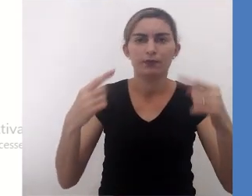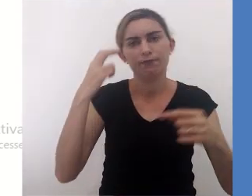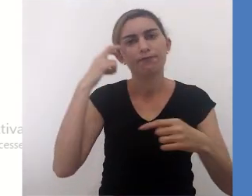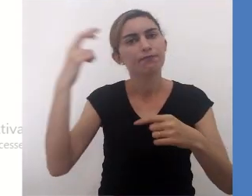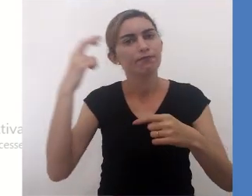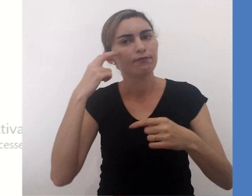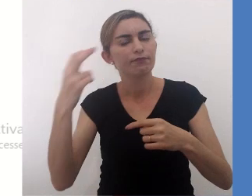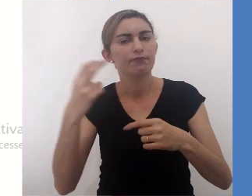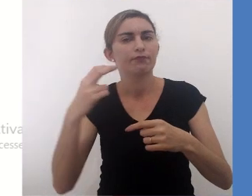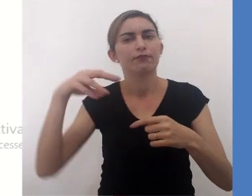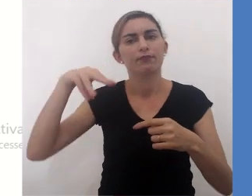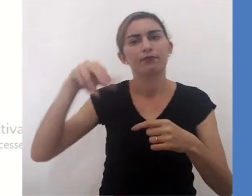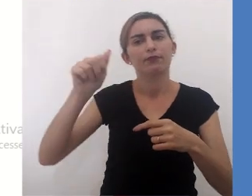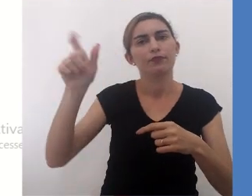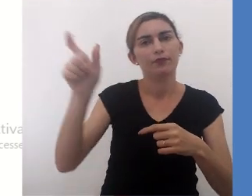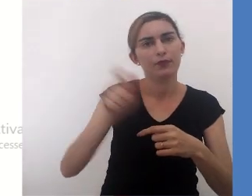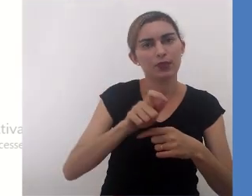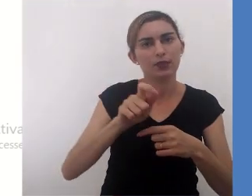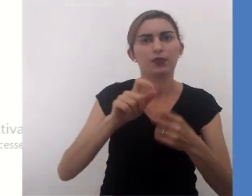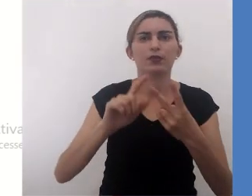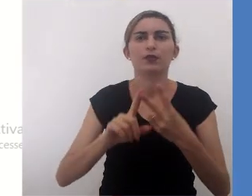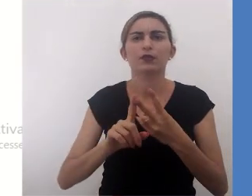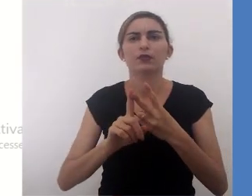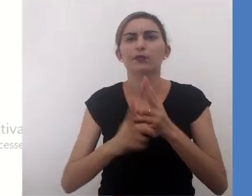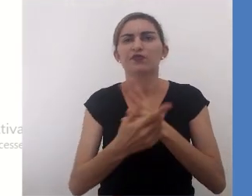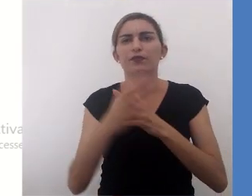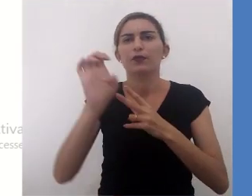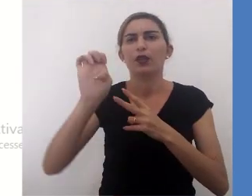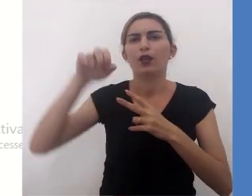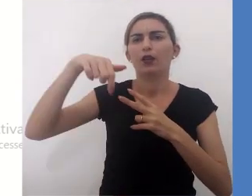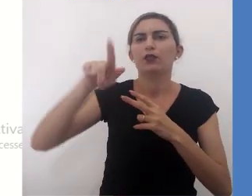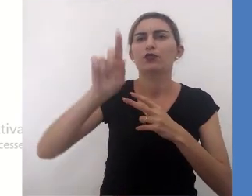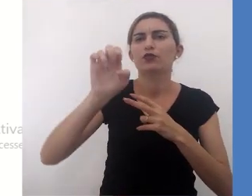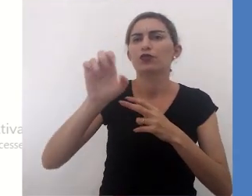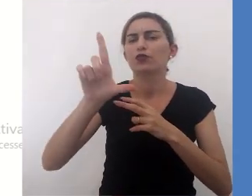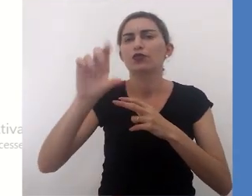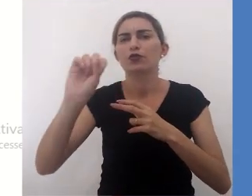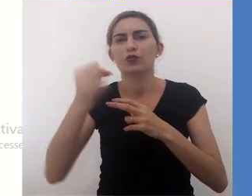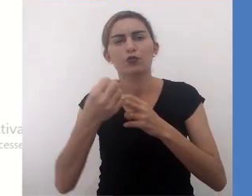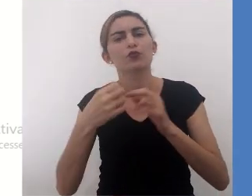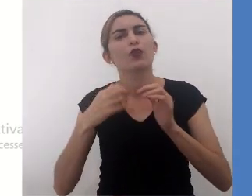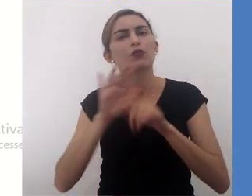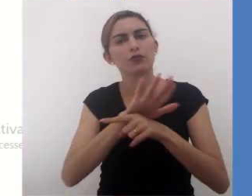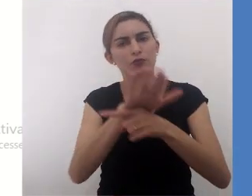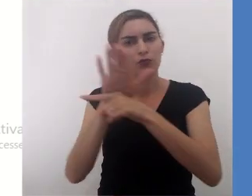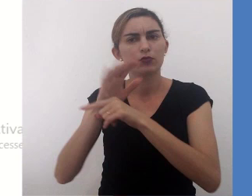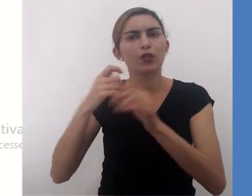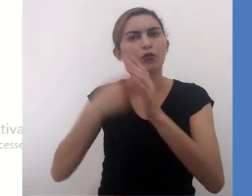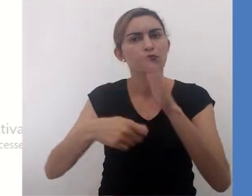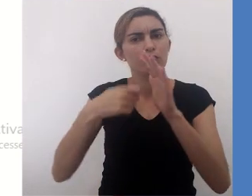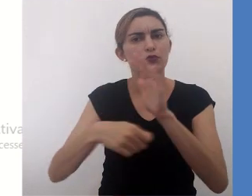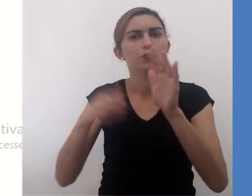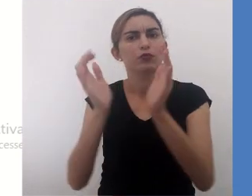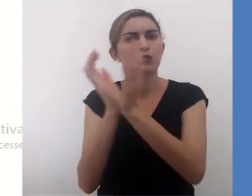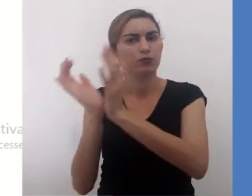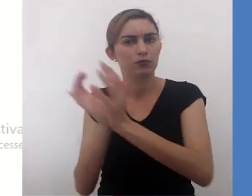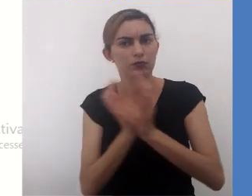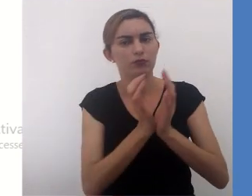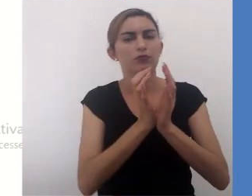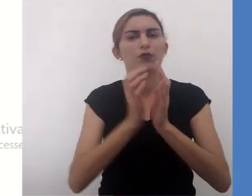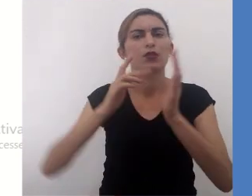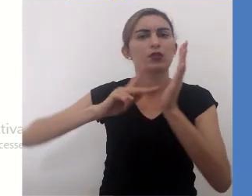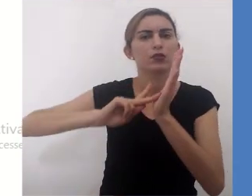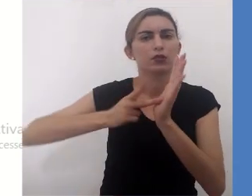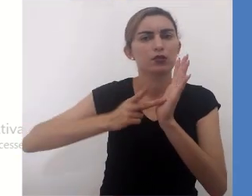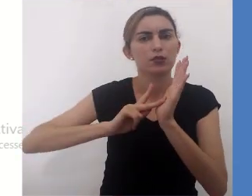de Marx e Engels serviram para as lutas de classes, né? As lutas sindicais,